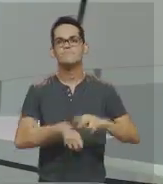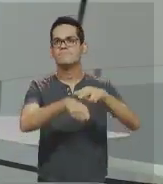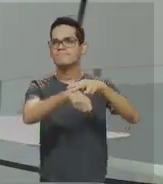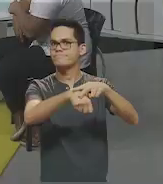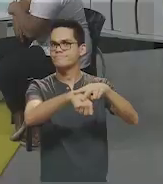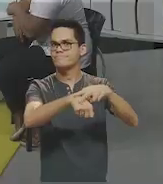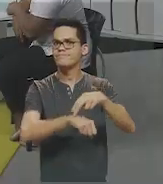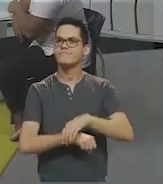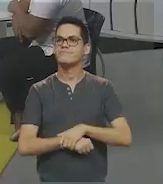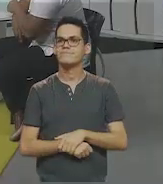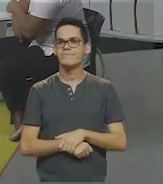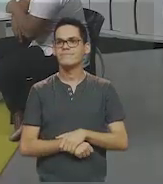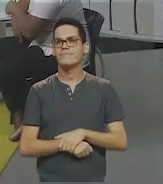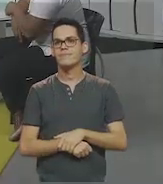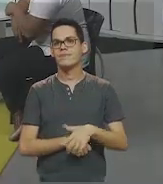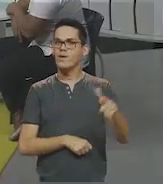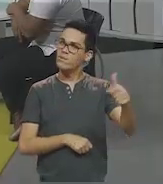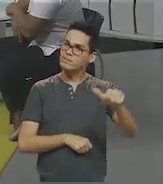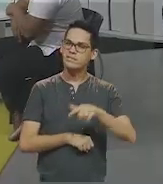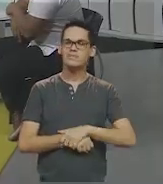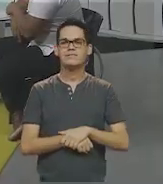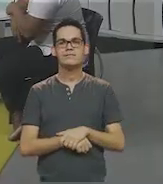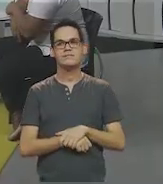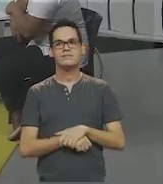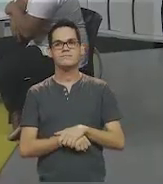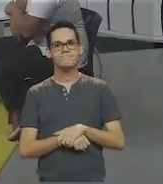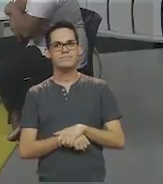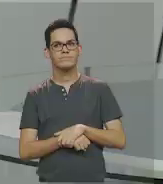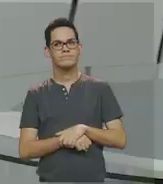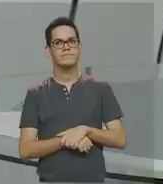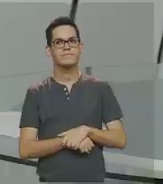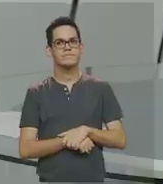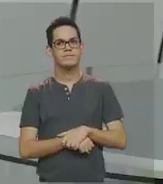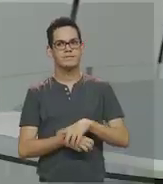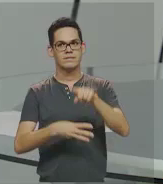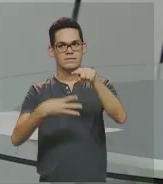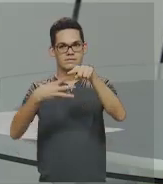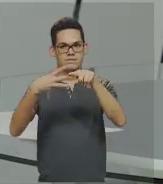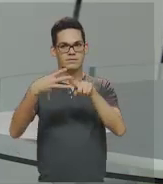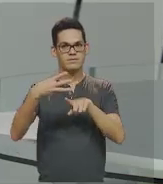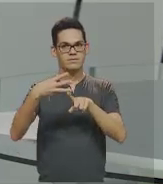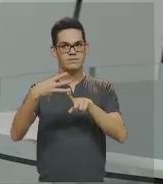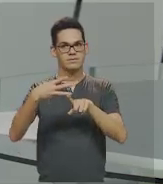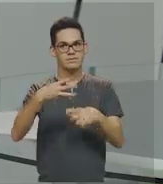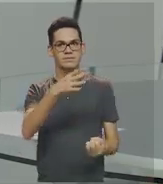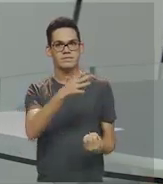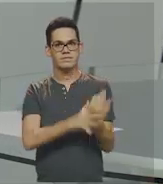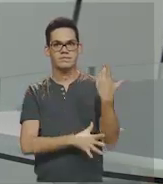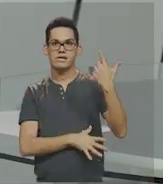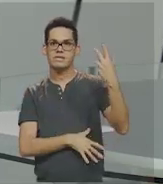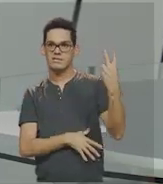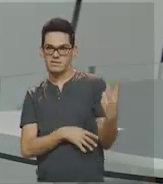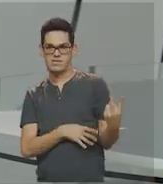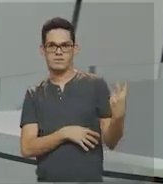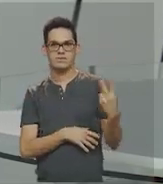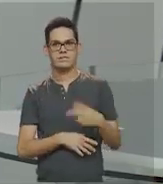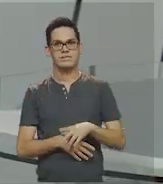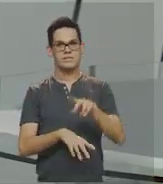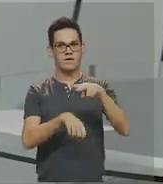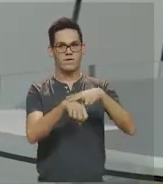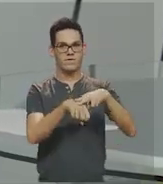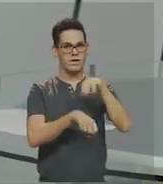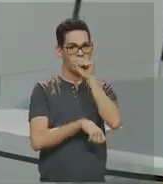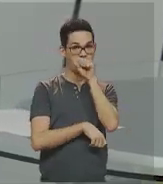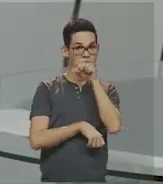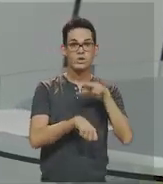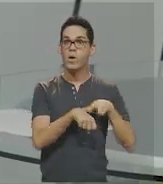Verde. Então, nós já temos outra cor. Então, nós vamos conseguir, a partir das 3 primárias, criar 3 cores secundárias, que é o verde, o